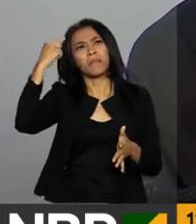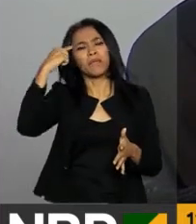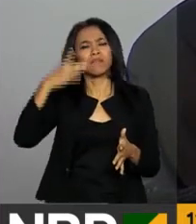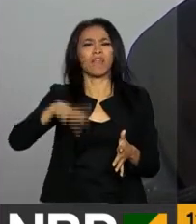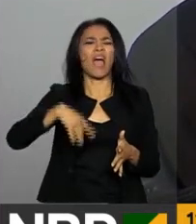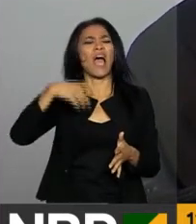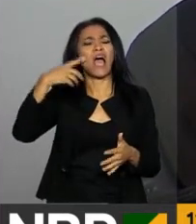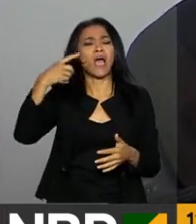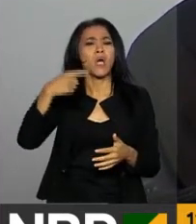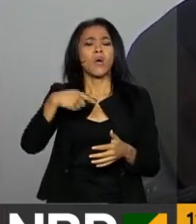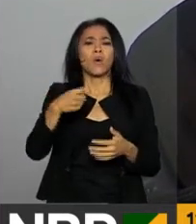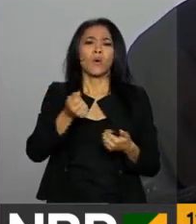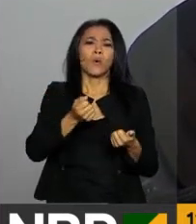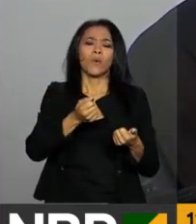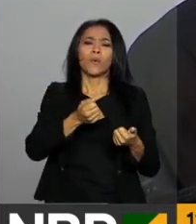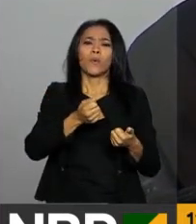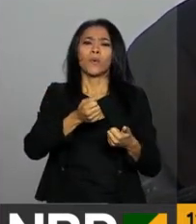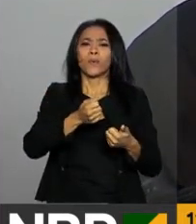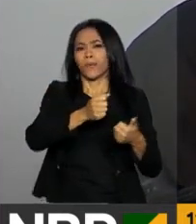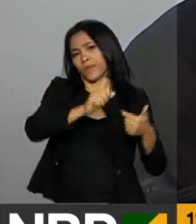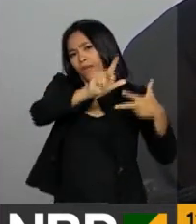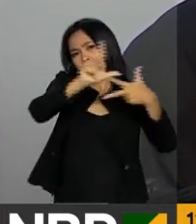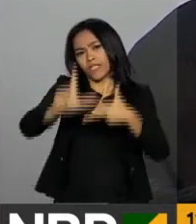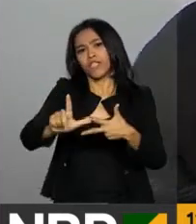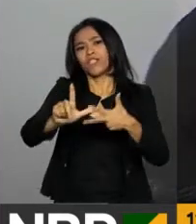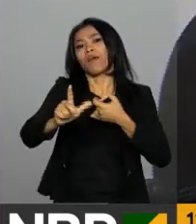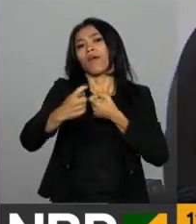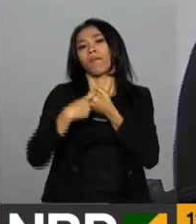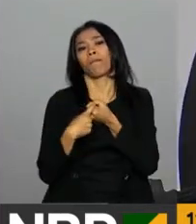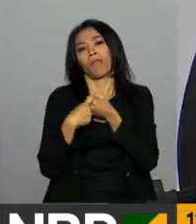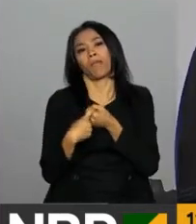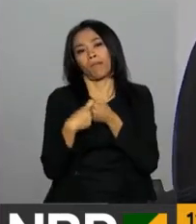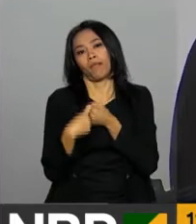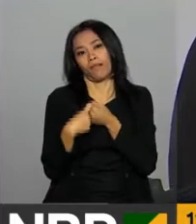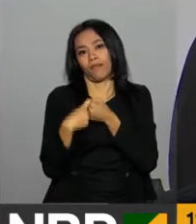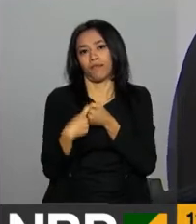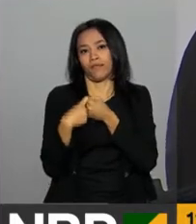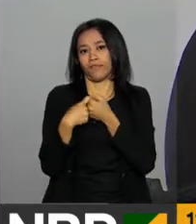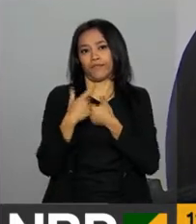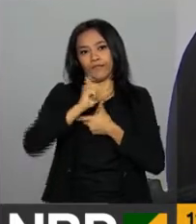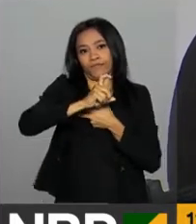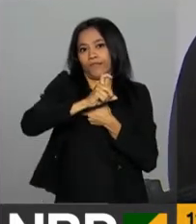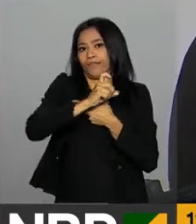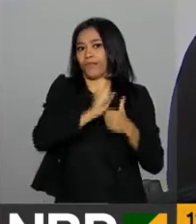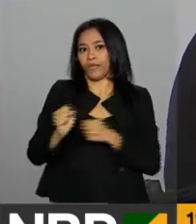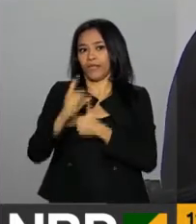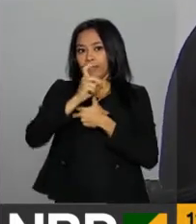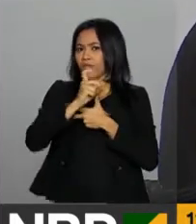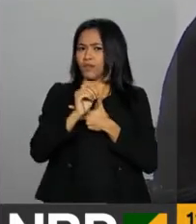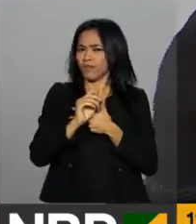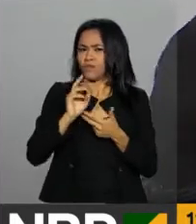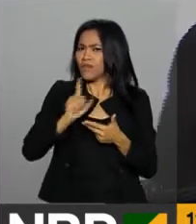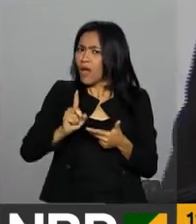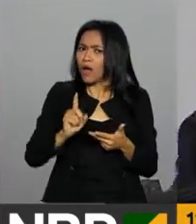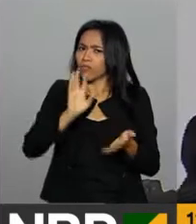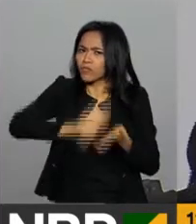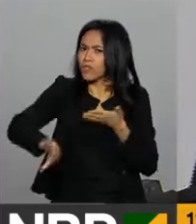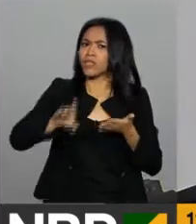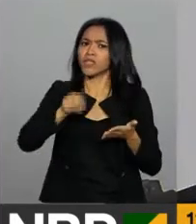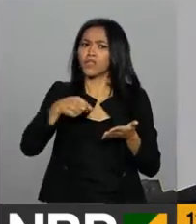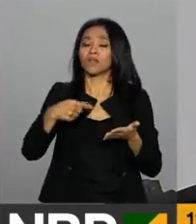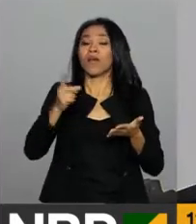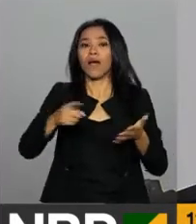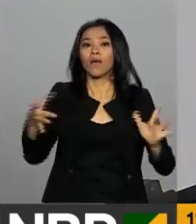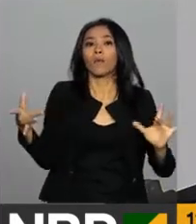é um apêndice do executivo ao contrário fez dele um parceiro para governar e fazendo um parceiro portanto fazendo uma espécie de